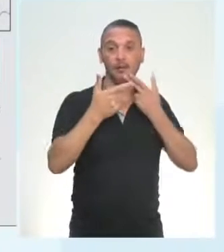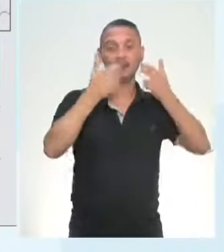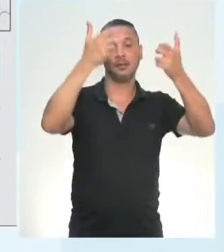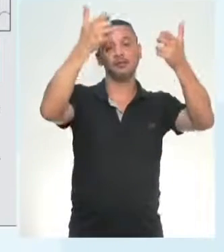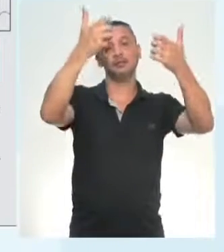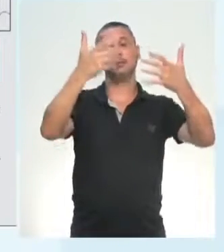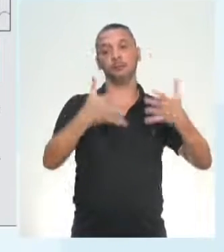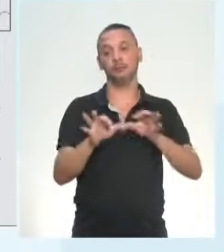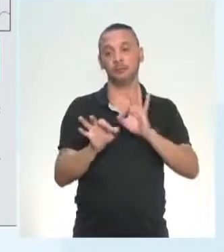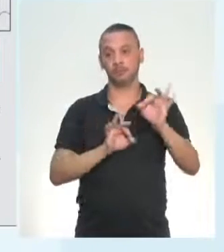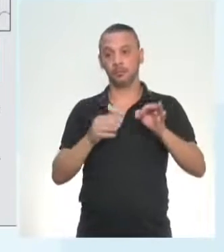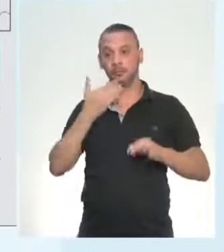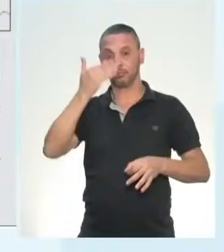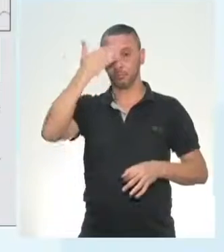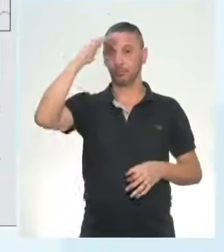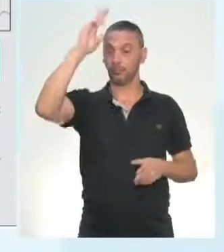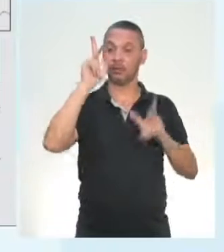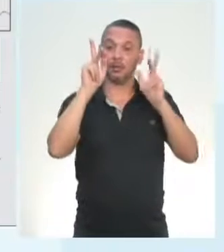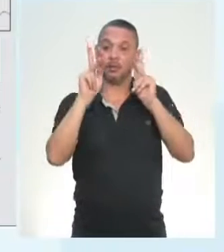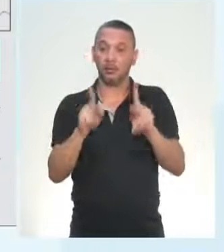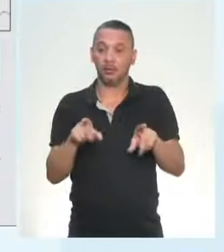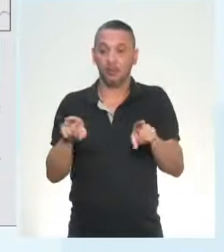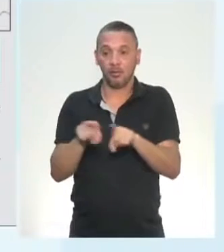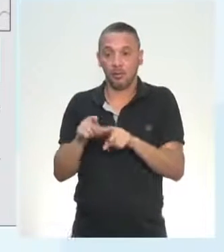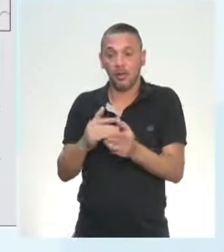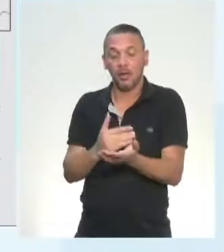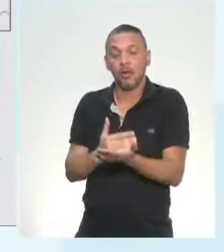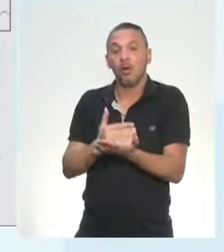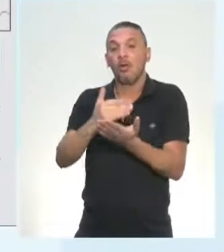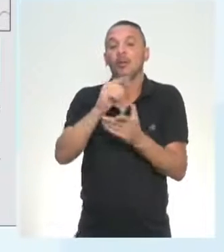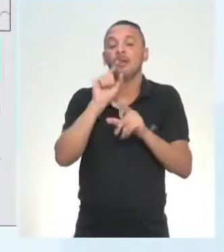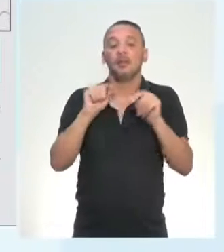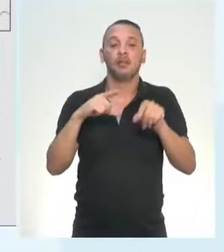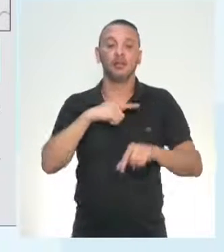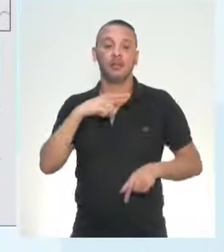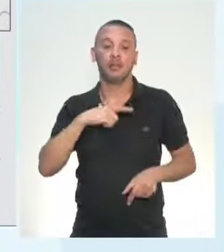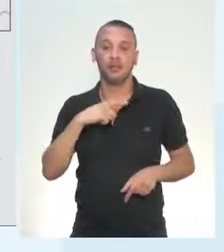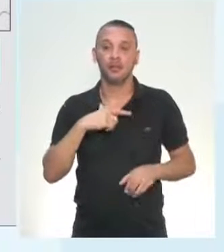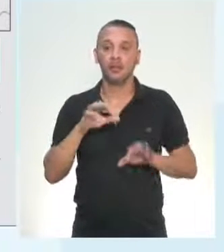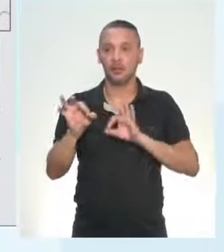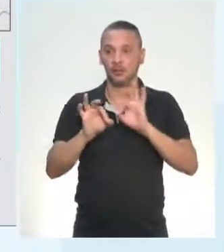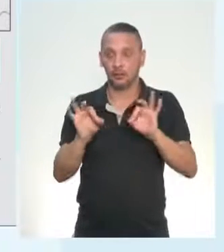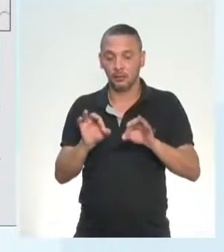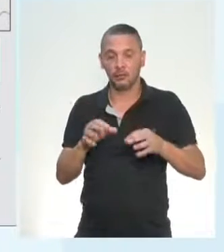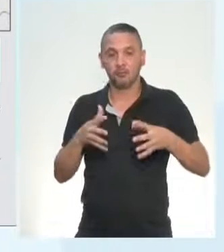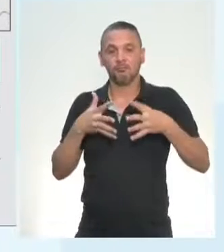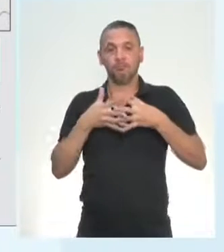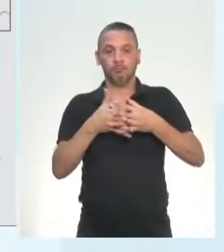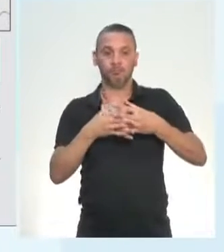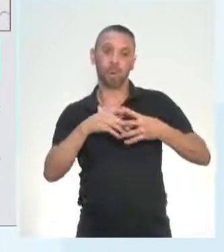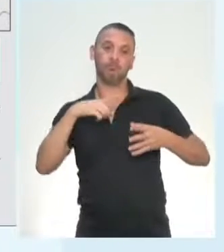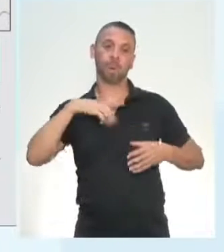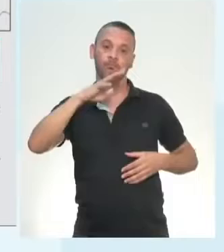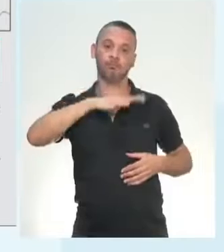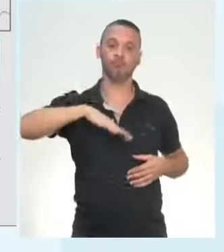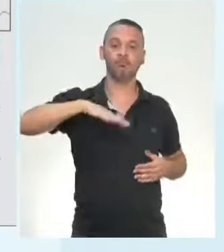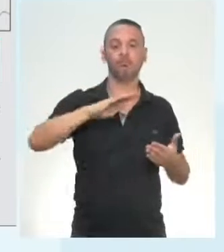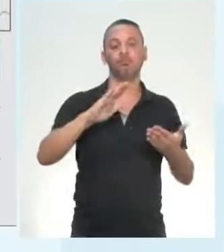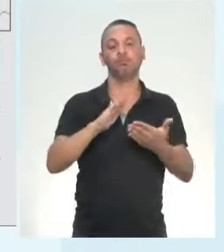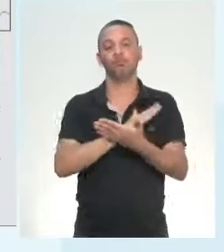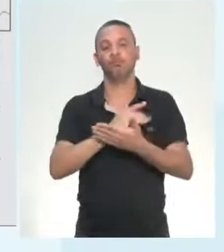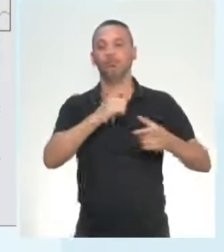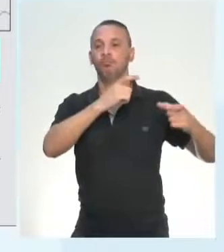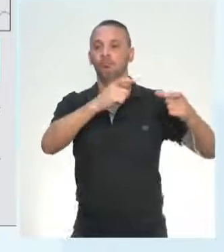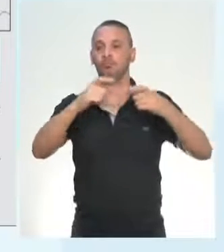mais muçulmana e começará, claro, a ter esses conflitos também com esses impérios que